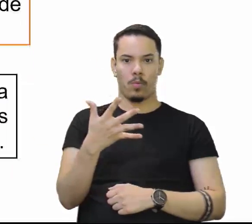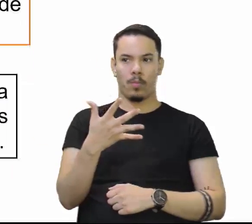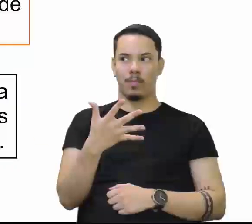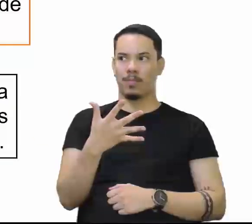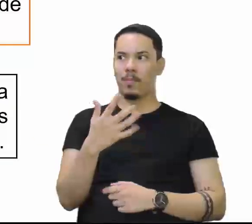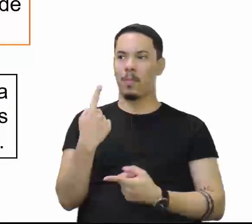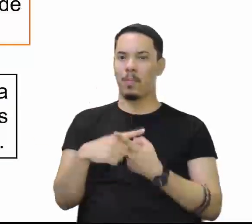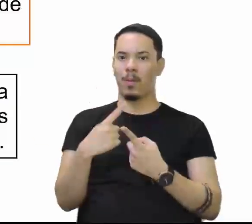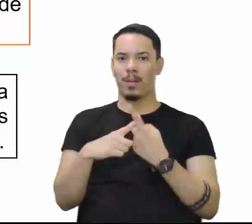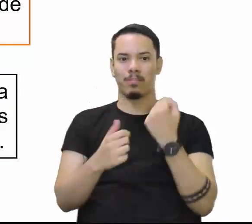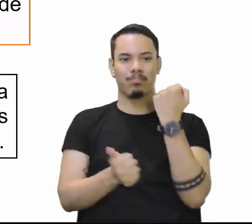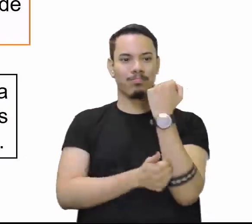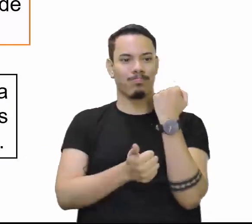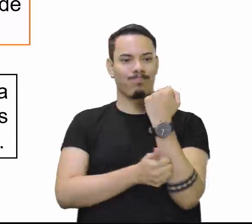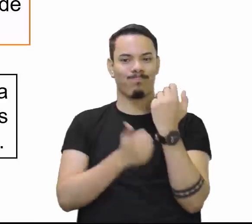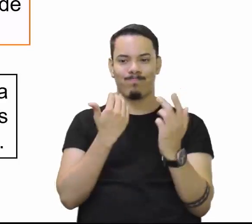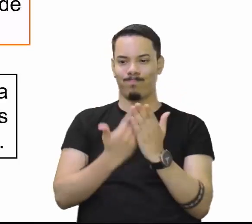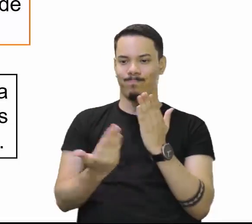foi tirada?